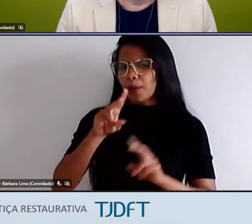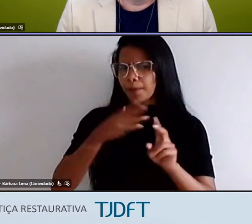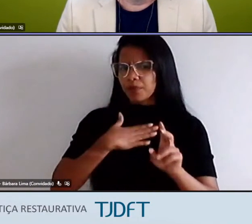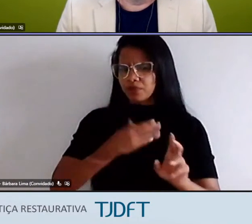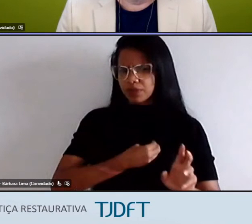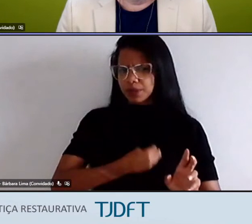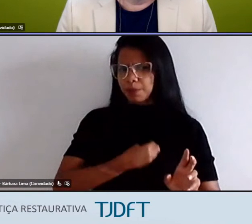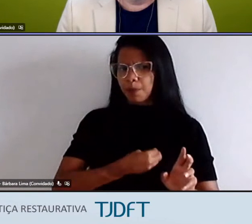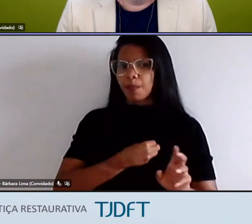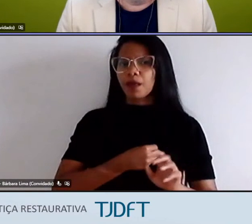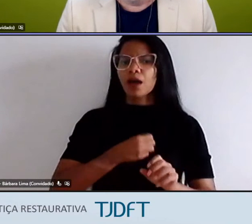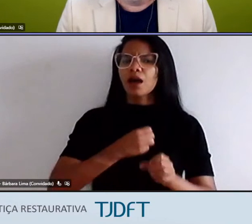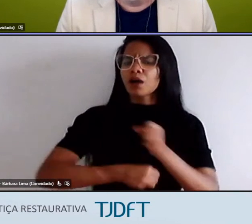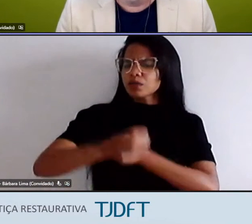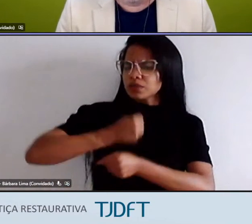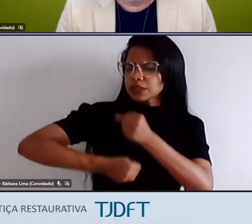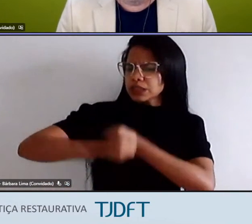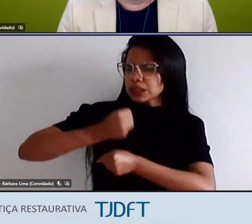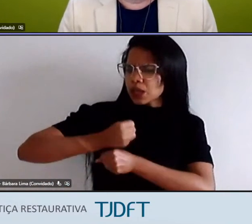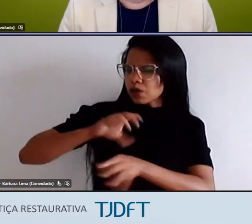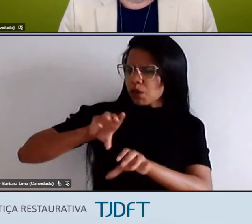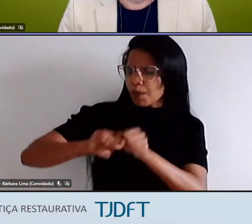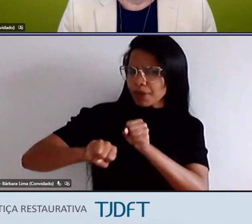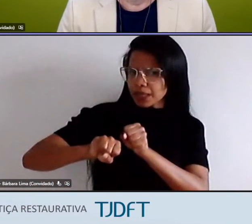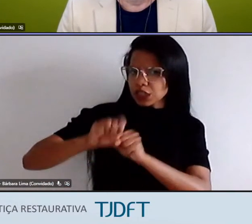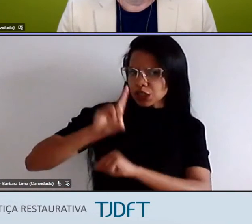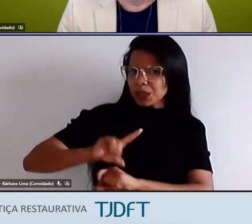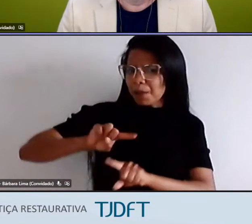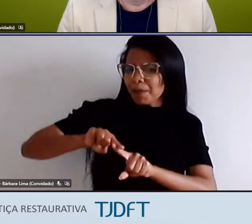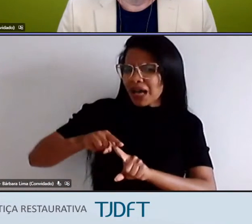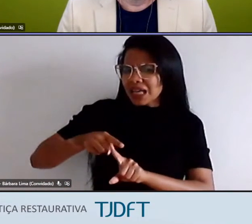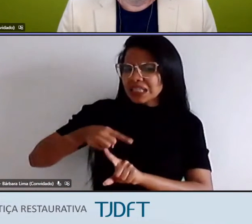formei em Direito, mas eu decidi não me tornar um advogado.